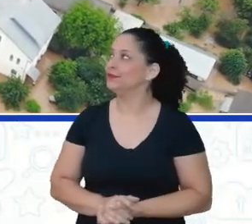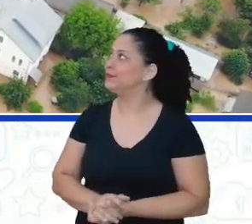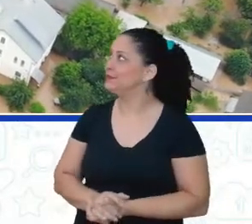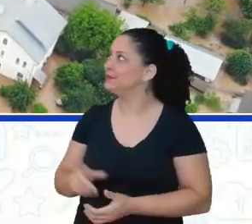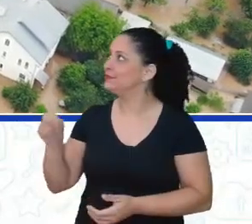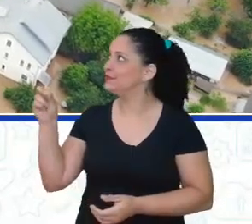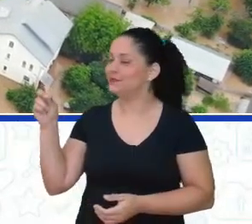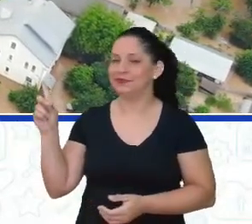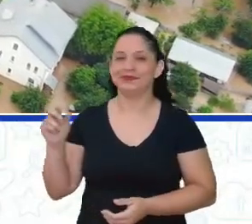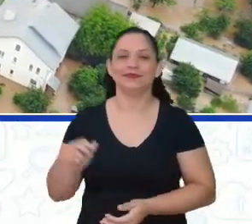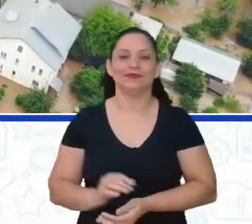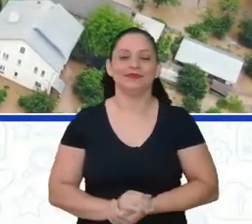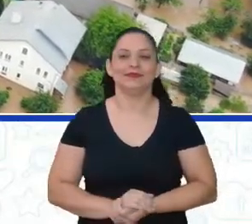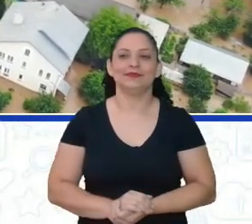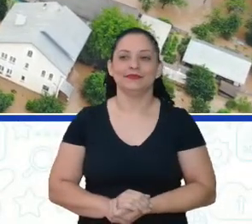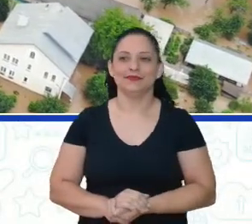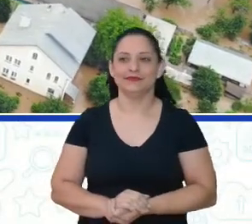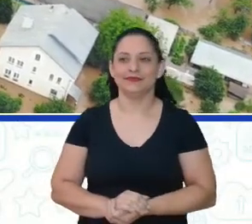essa outra imagem.